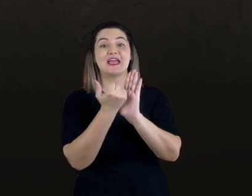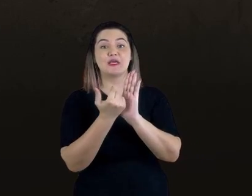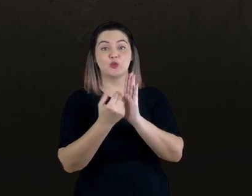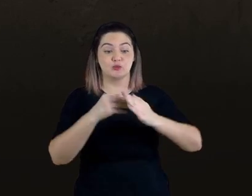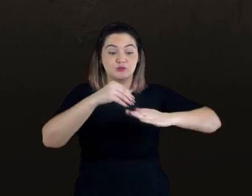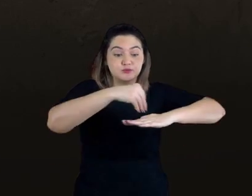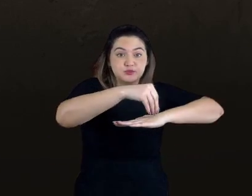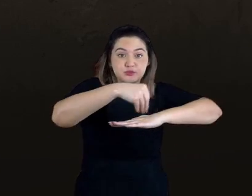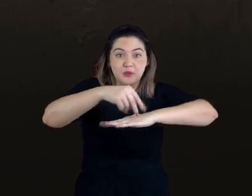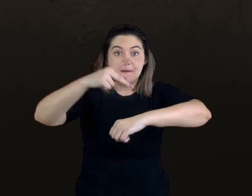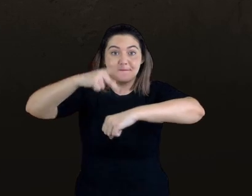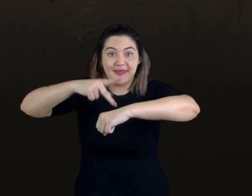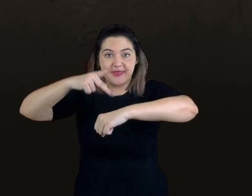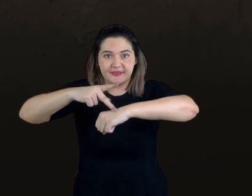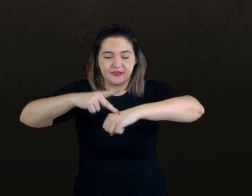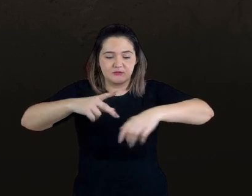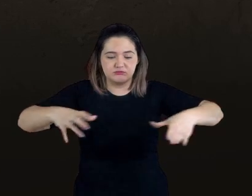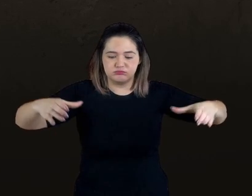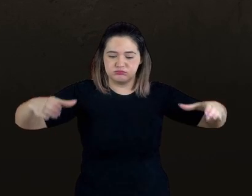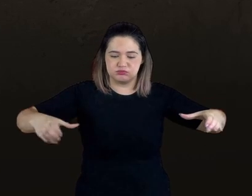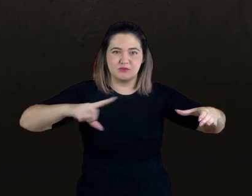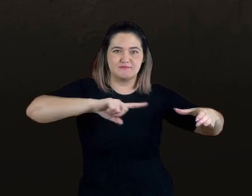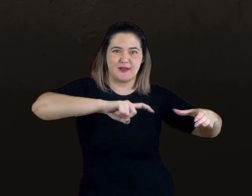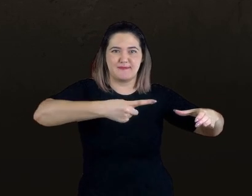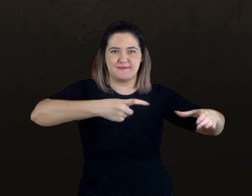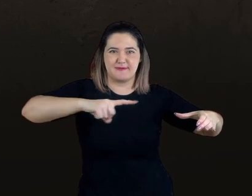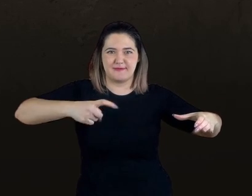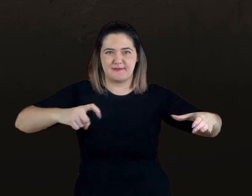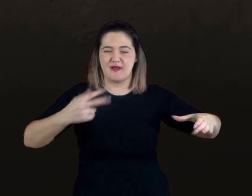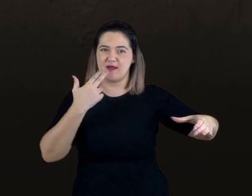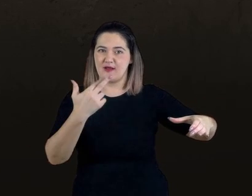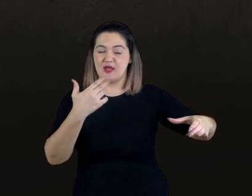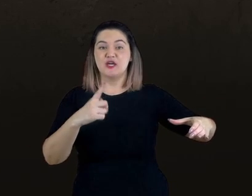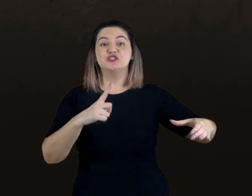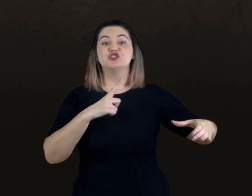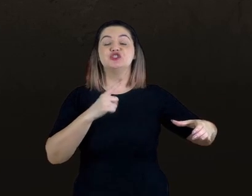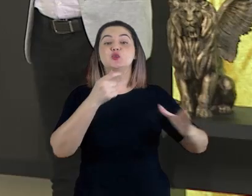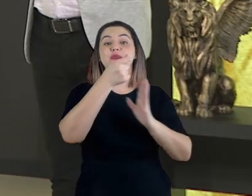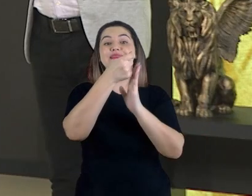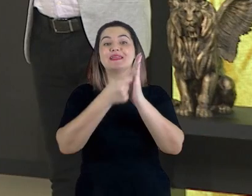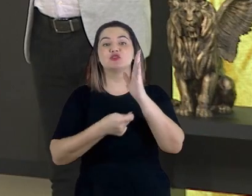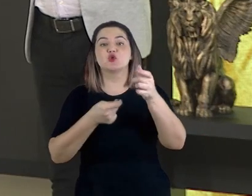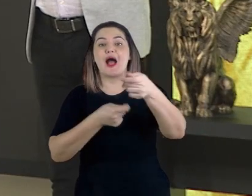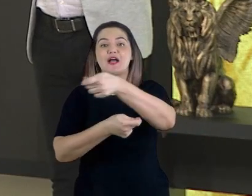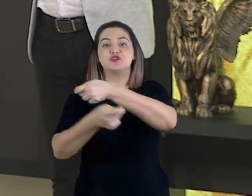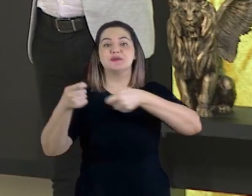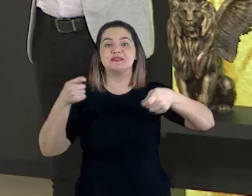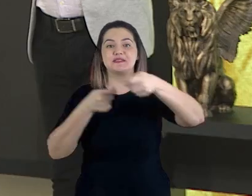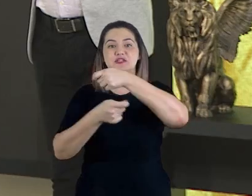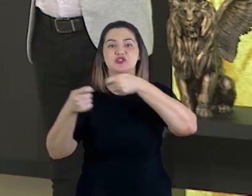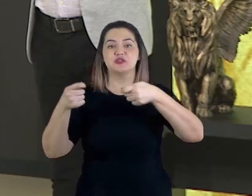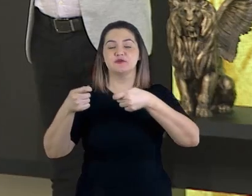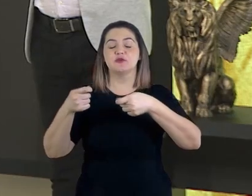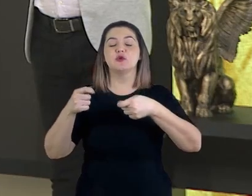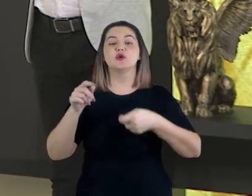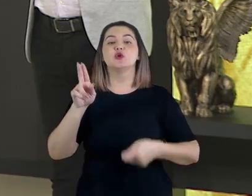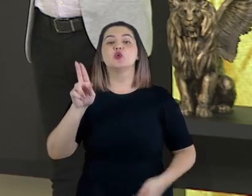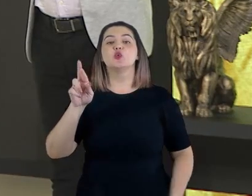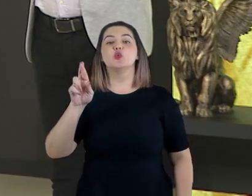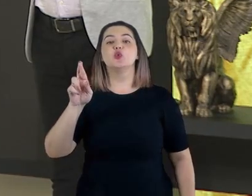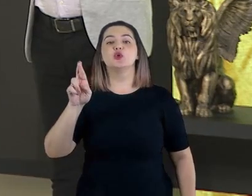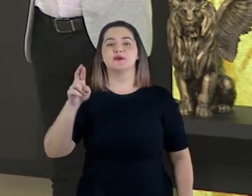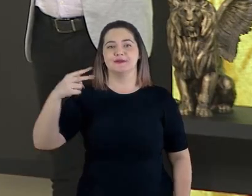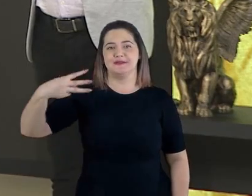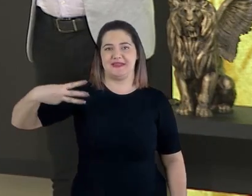recentemente publicado e que traz um texto administrativo de Ur III, do reinado de Sulgi. Isto eu estou falando do